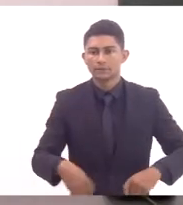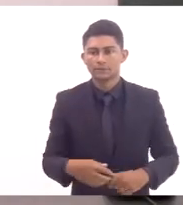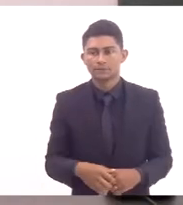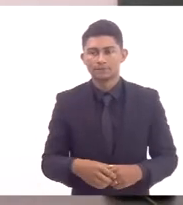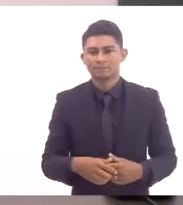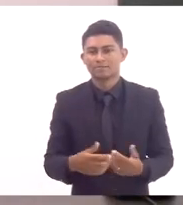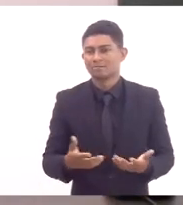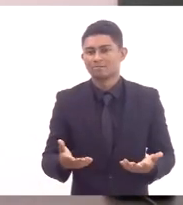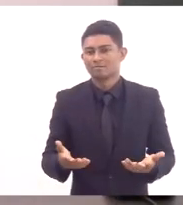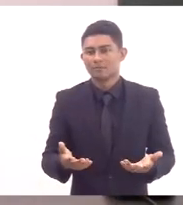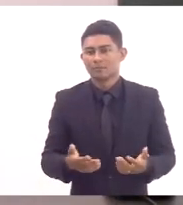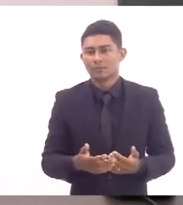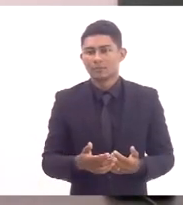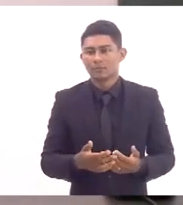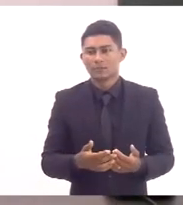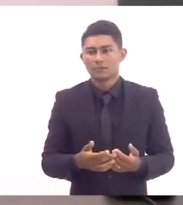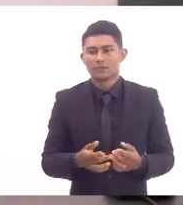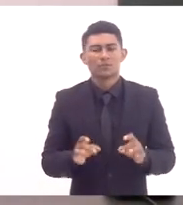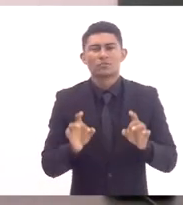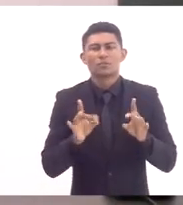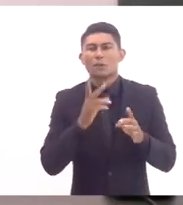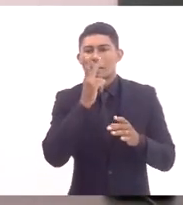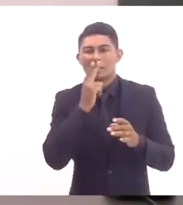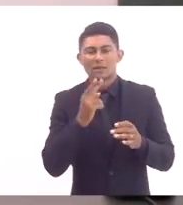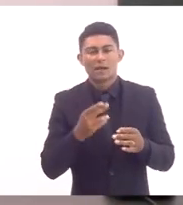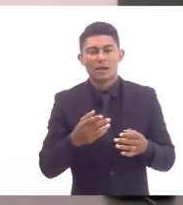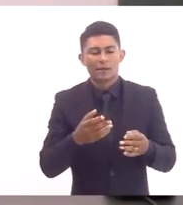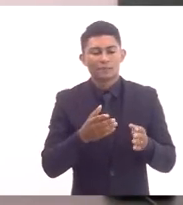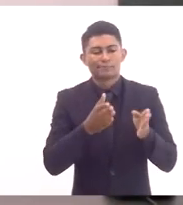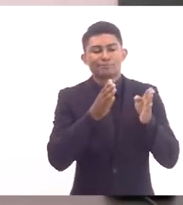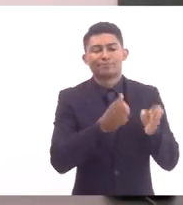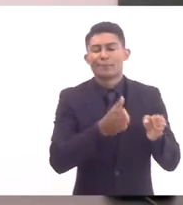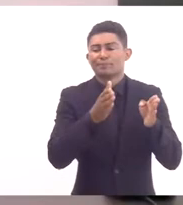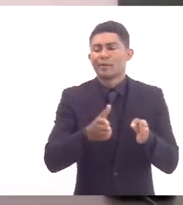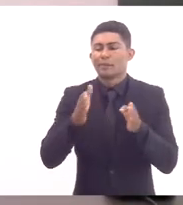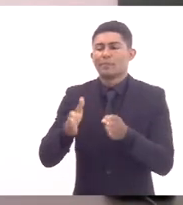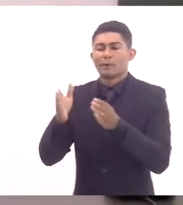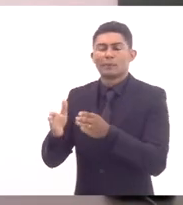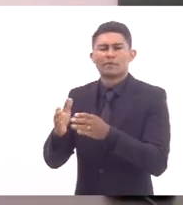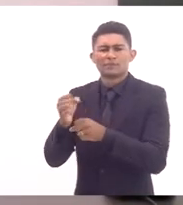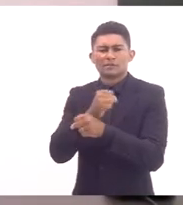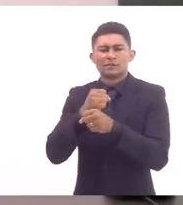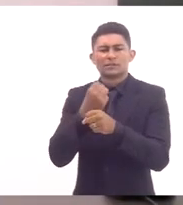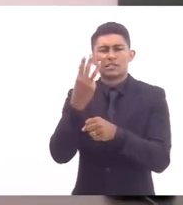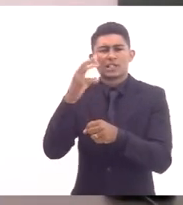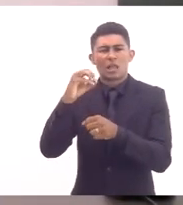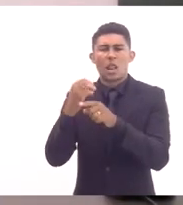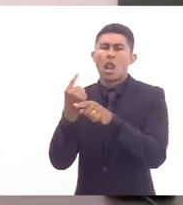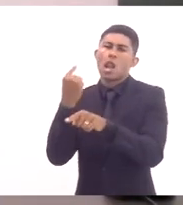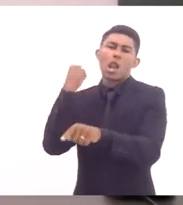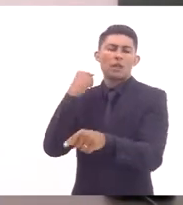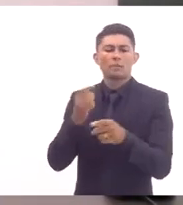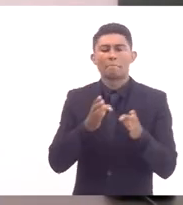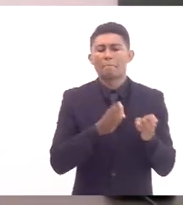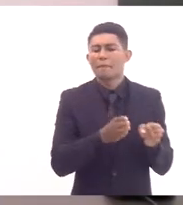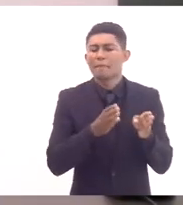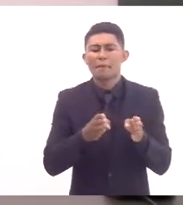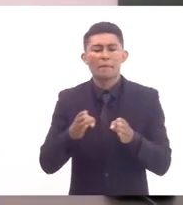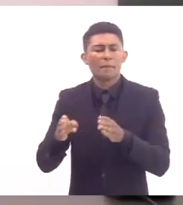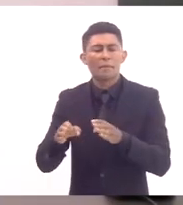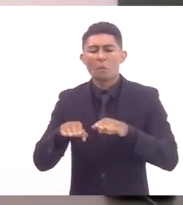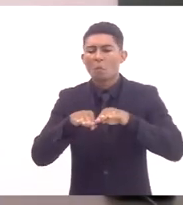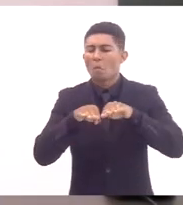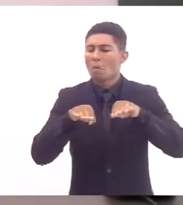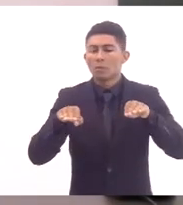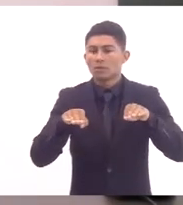menos struttura di nha né como eu aprendi a 30 anos atrás Então eu só posso agradecer